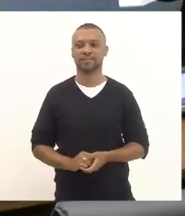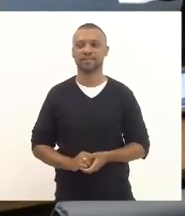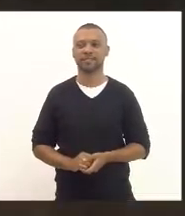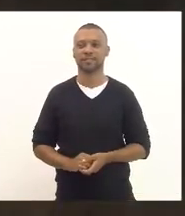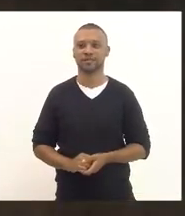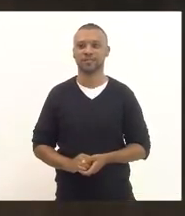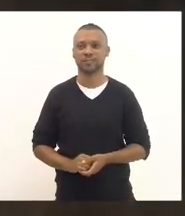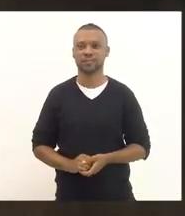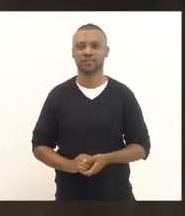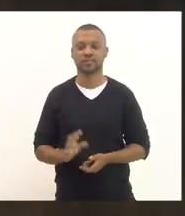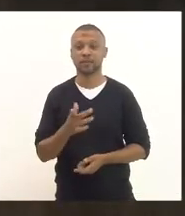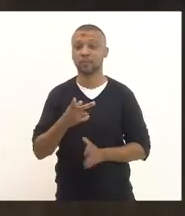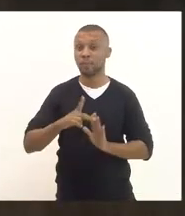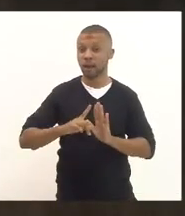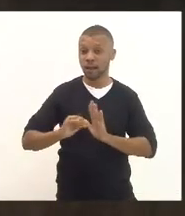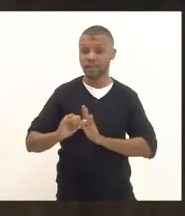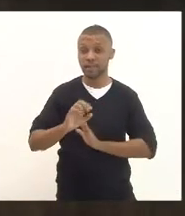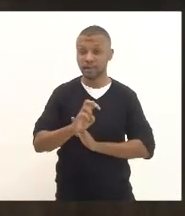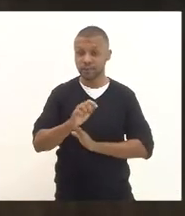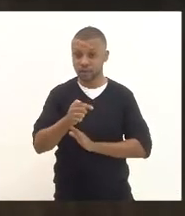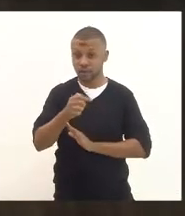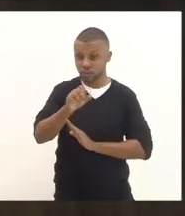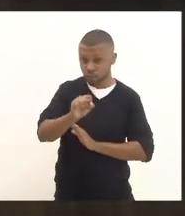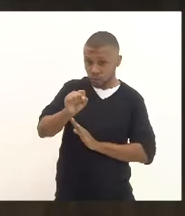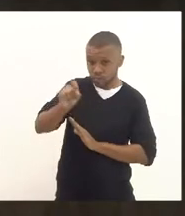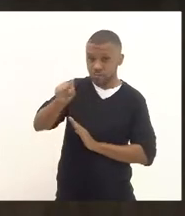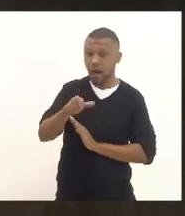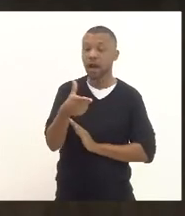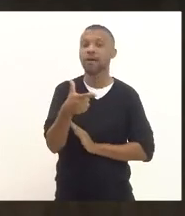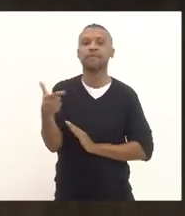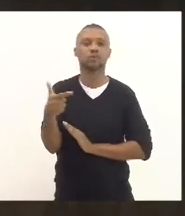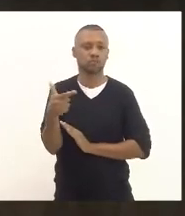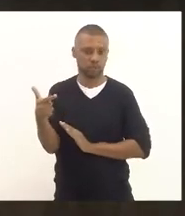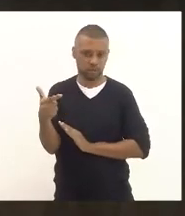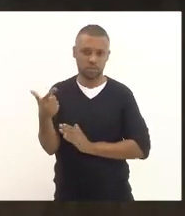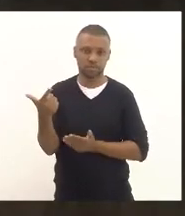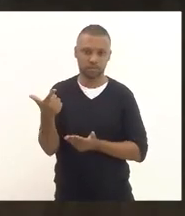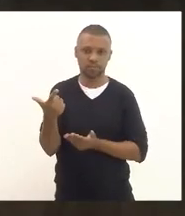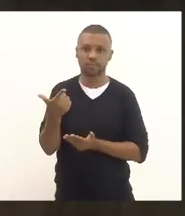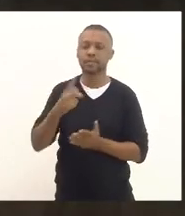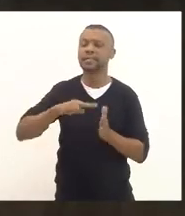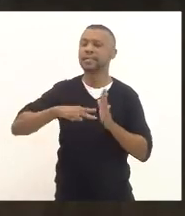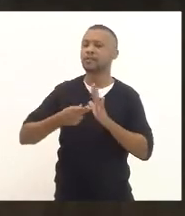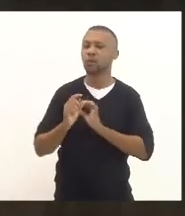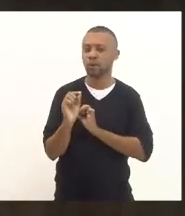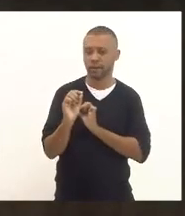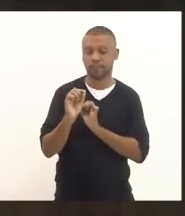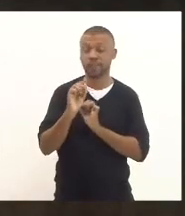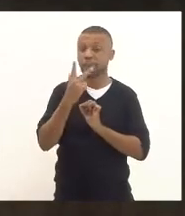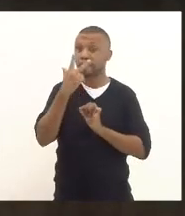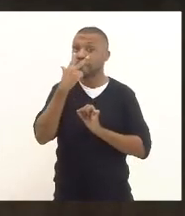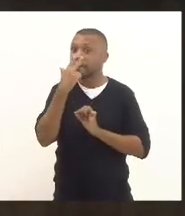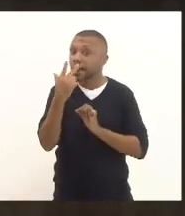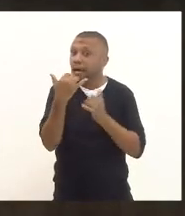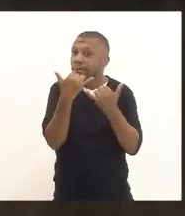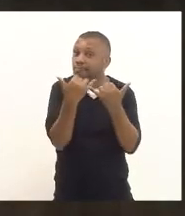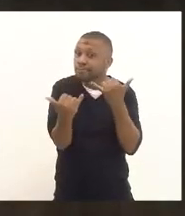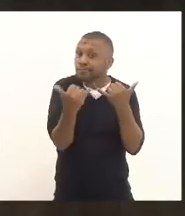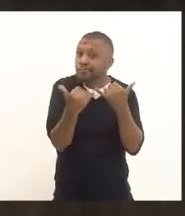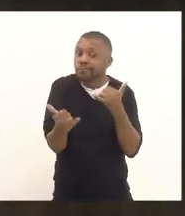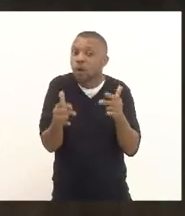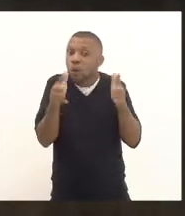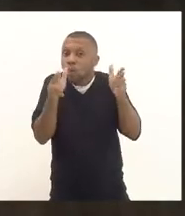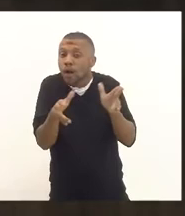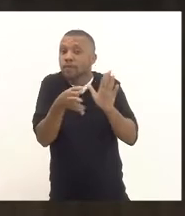A Tália 5788 de 22 e é assemelhado aos